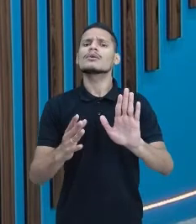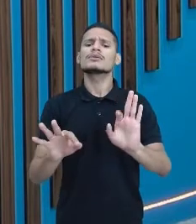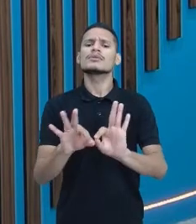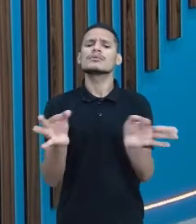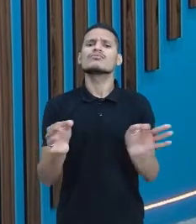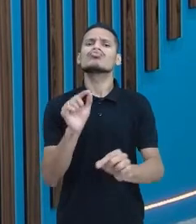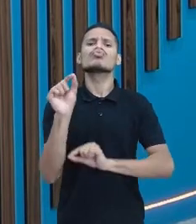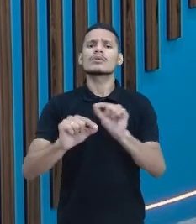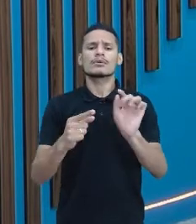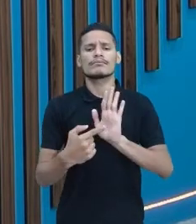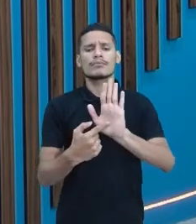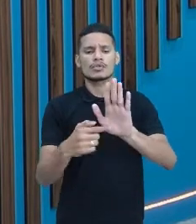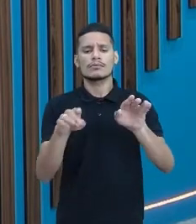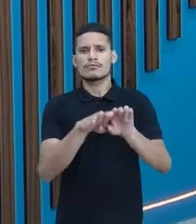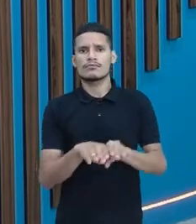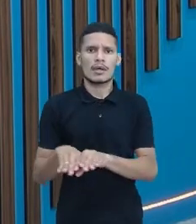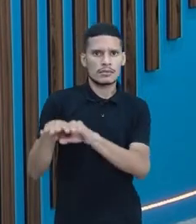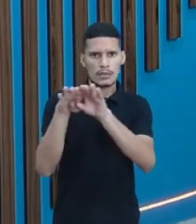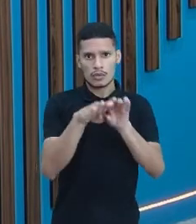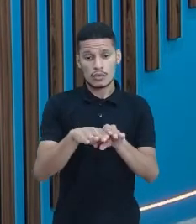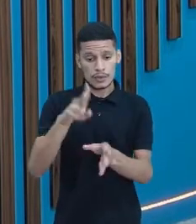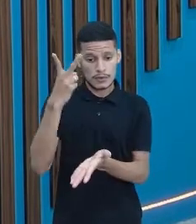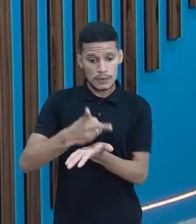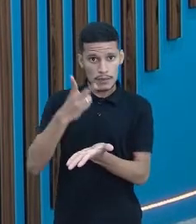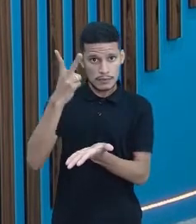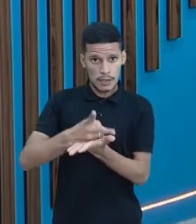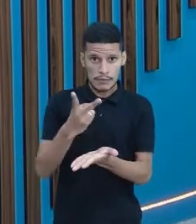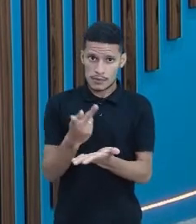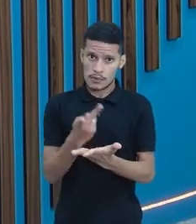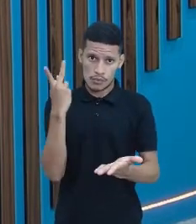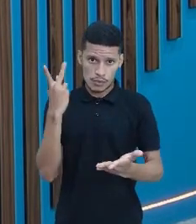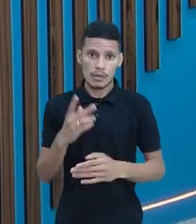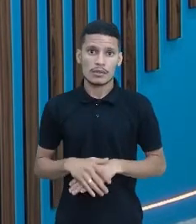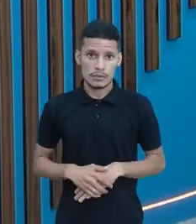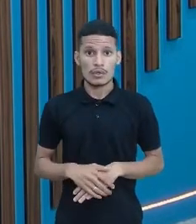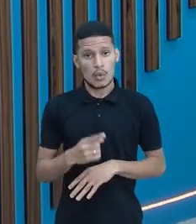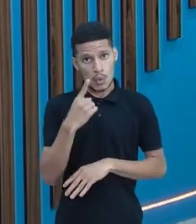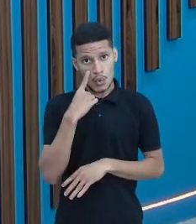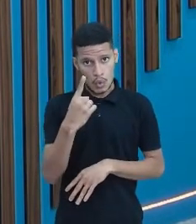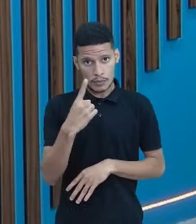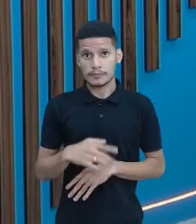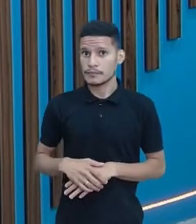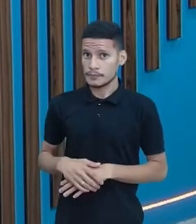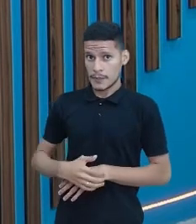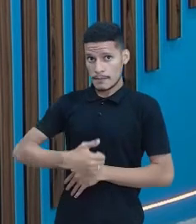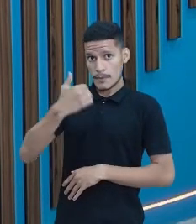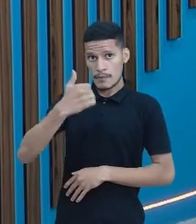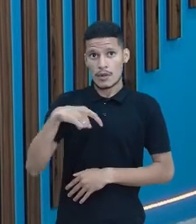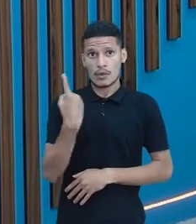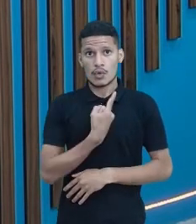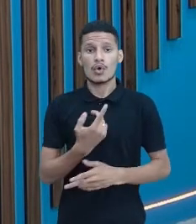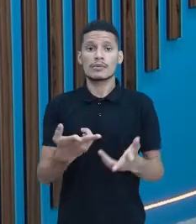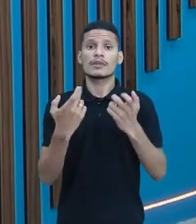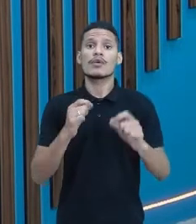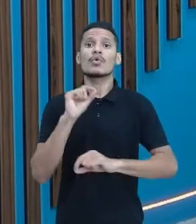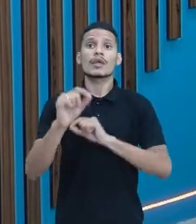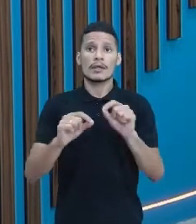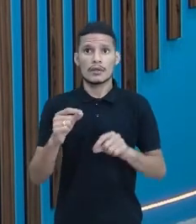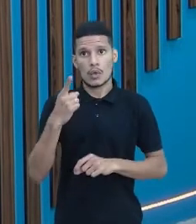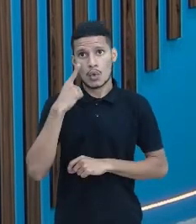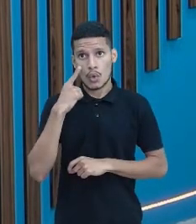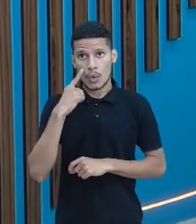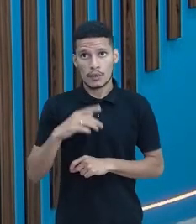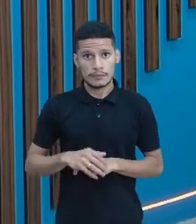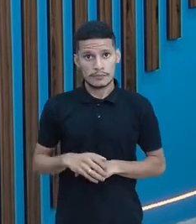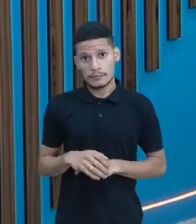vão caracterizar um padrão, ou seja, o que sempre acontece. Então vamos lá. A primeira que a gente observou foi simplesmente o seguinte: